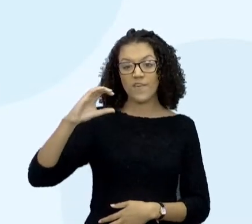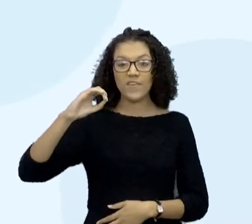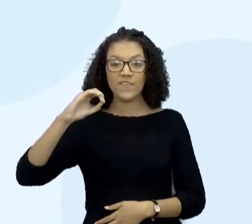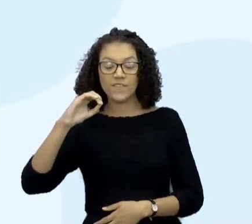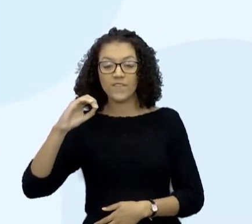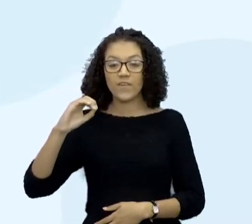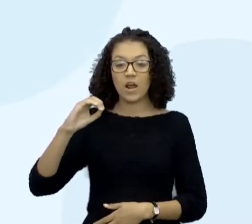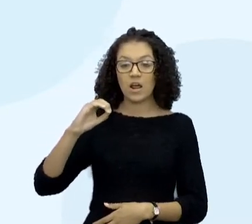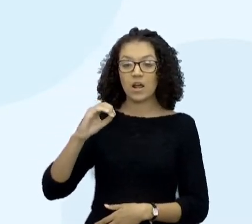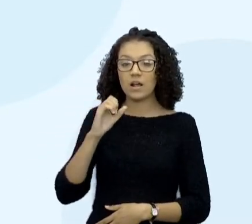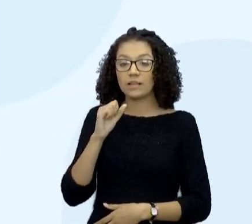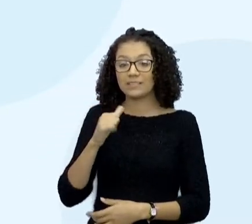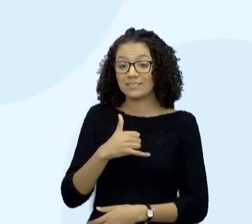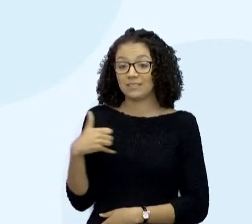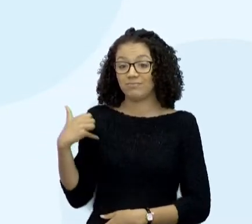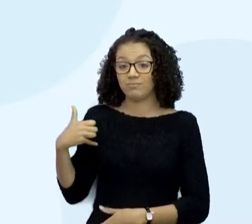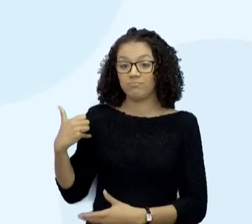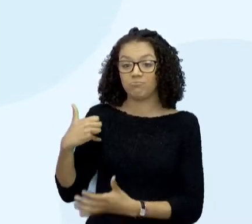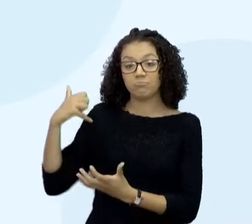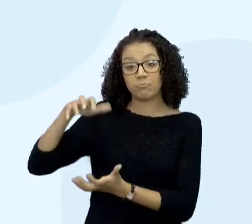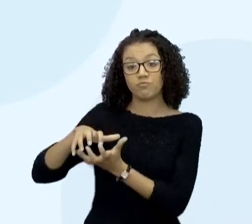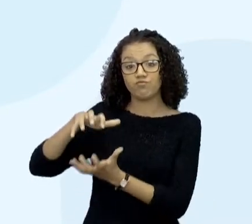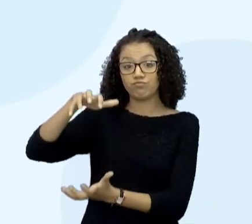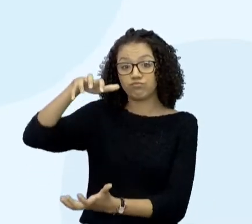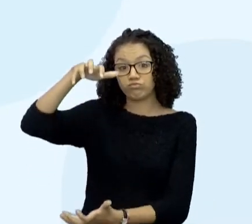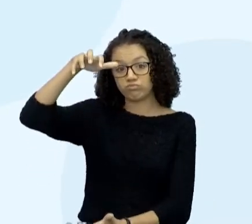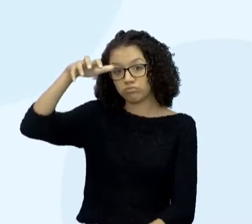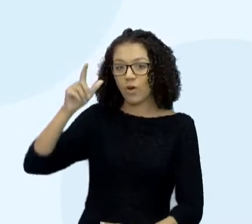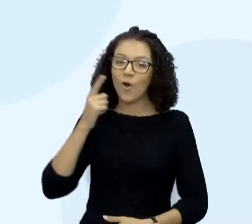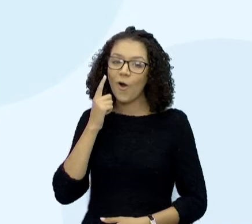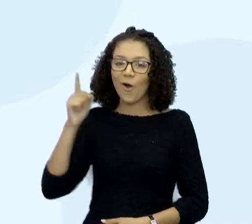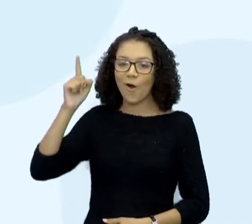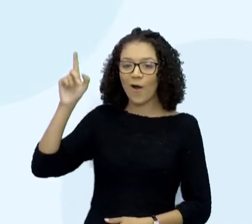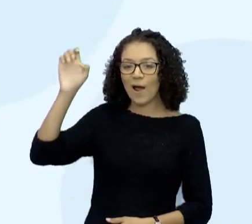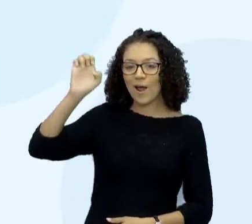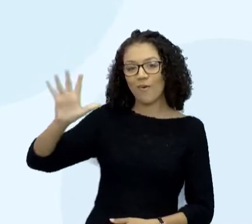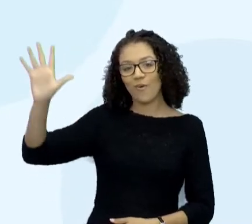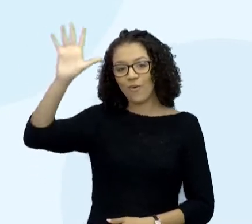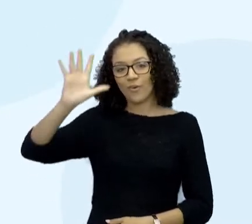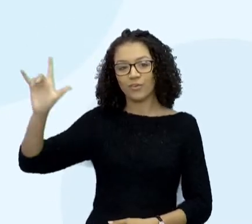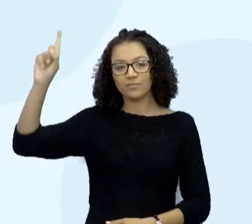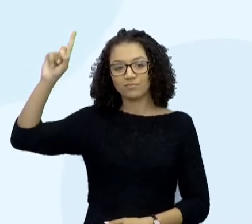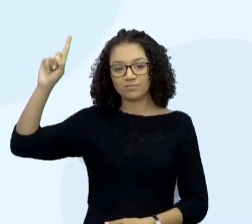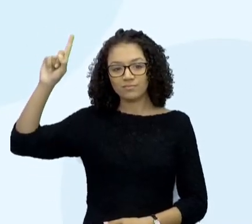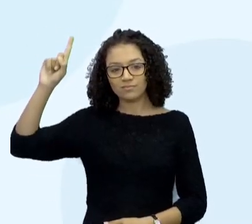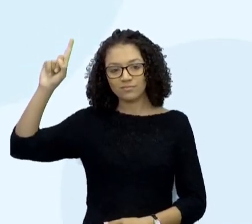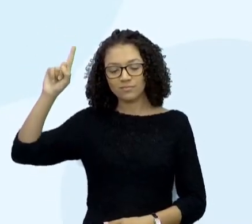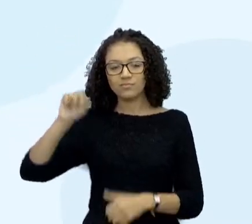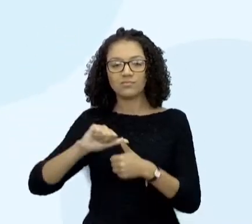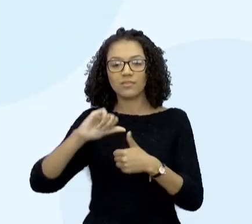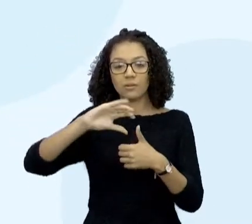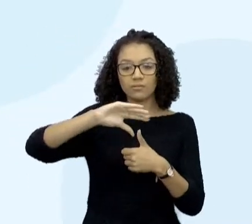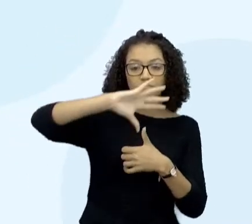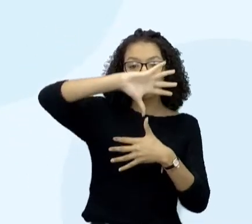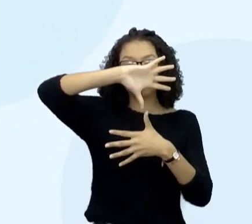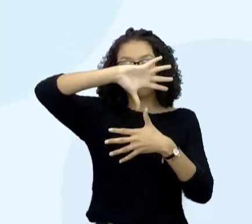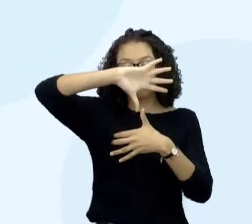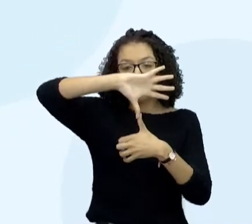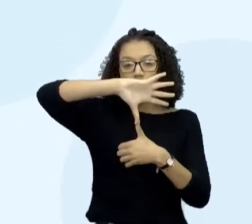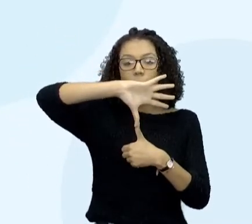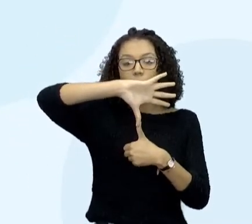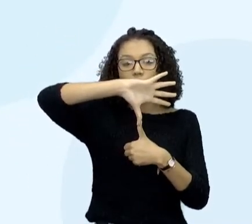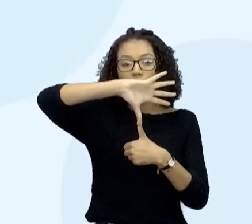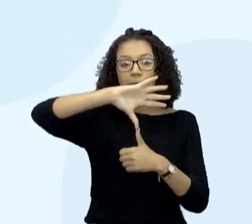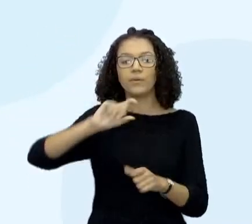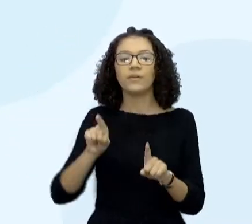caso aí dos países, né, mais desenvolvidos na Europa, no continente da América do Norte, né, nós temos